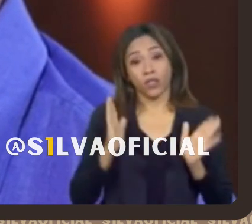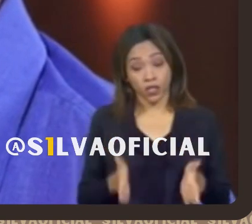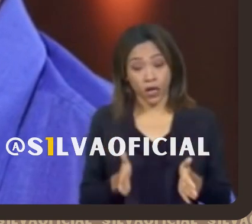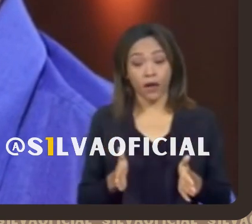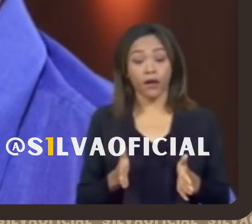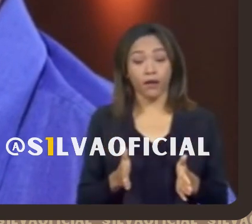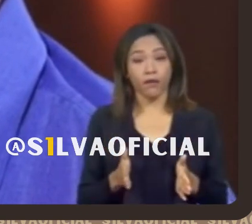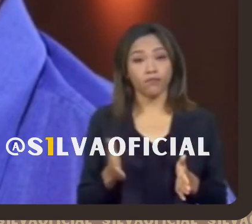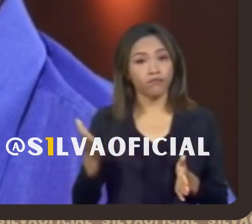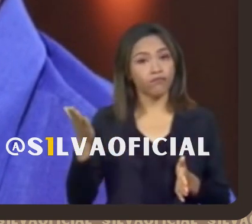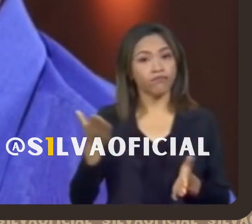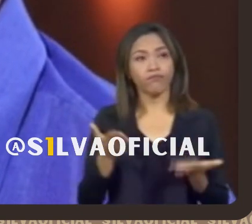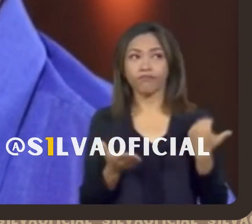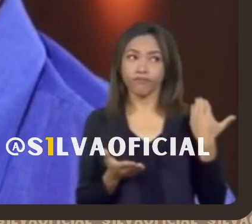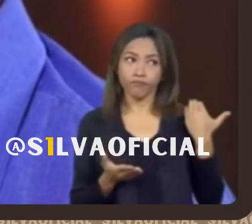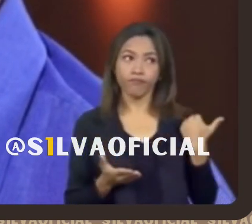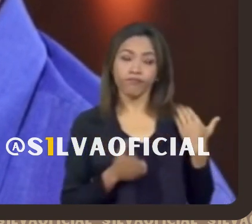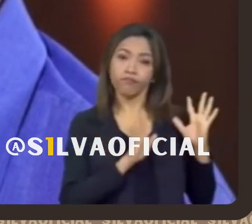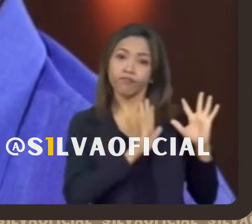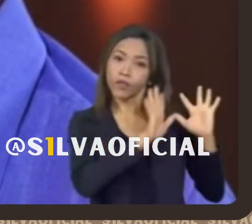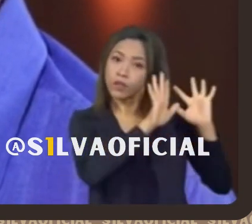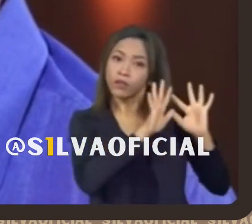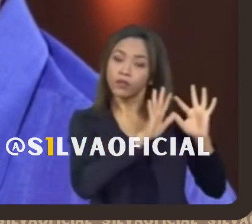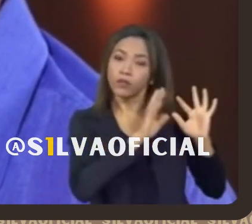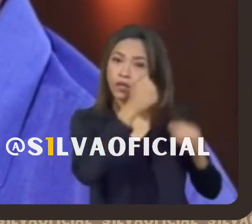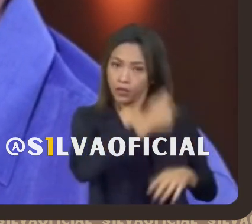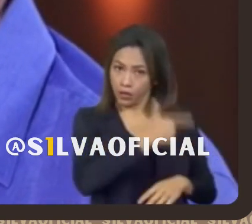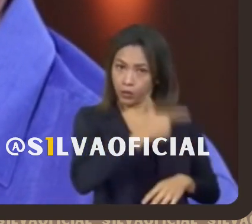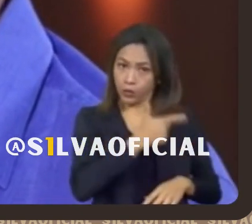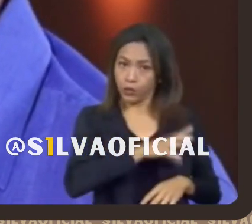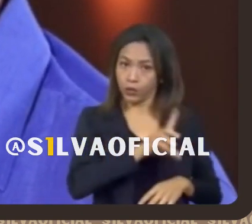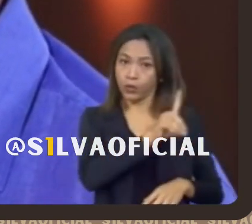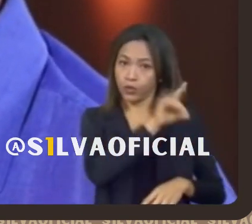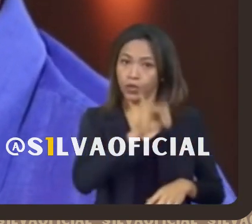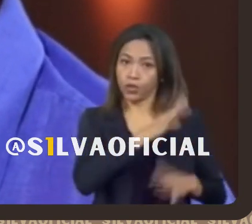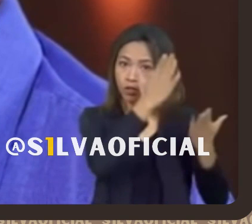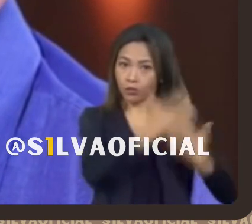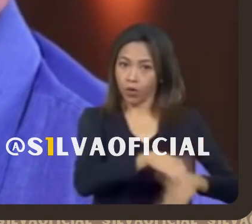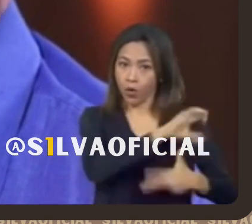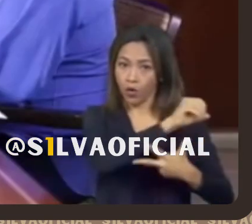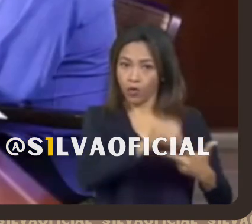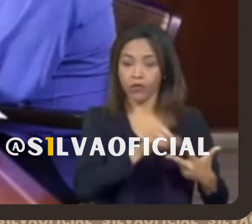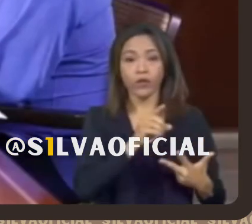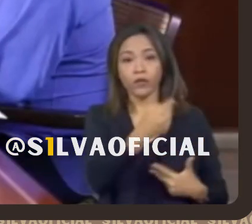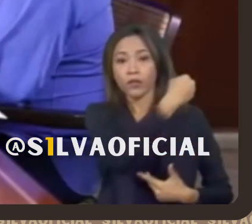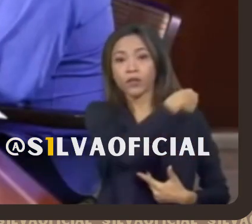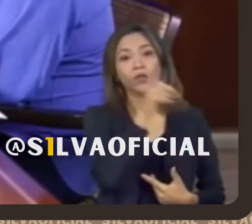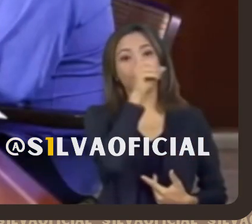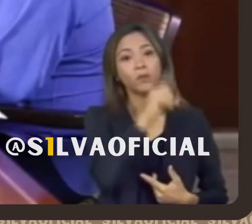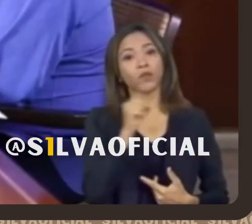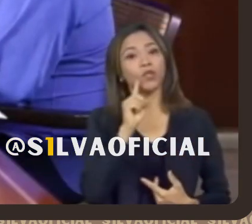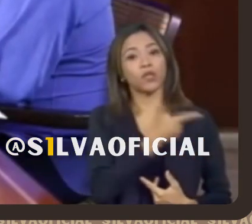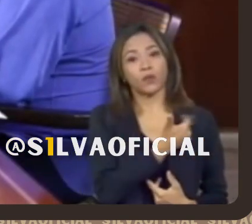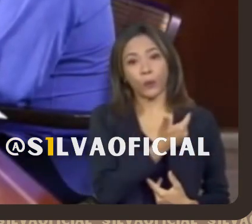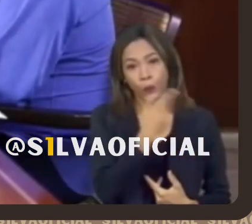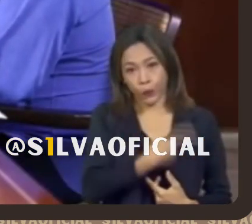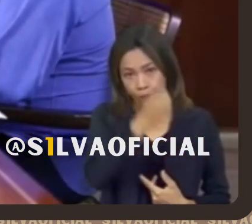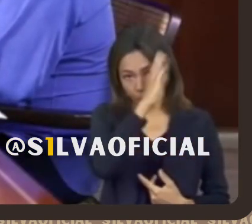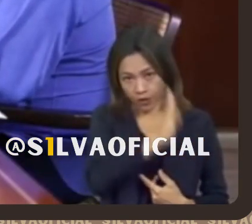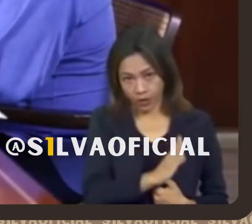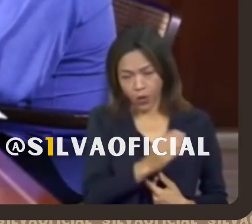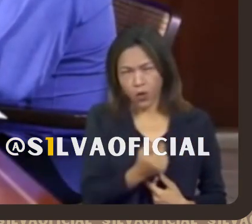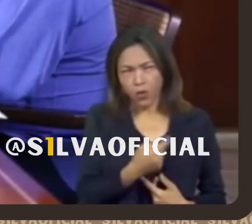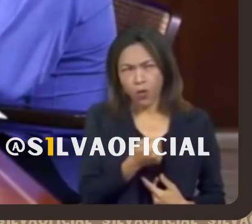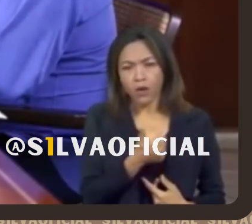a segundo dia das provas do Enem nesse último domingo dia 12 no Brasil foram quase 4 milhões de